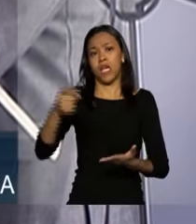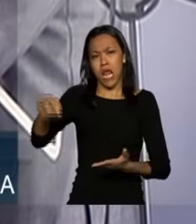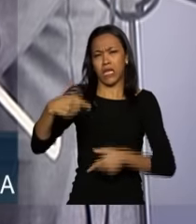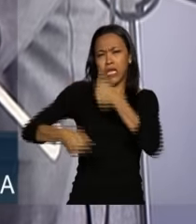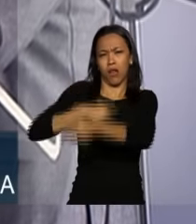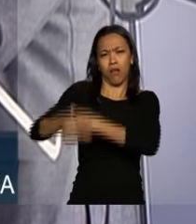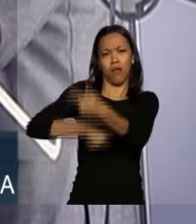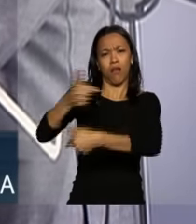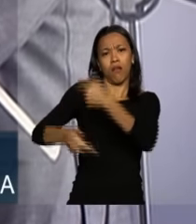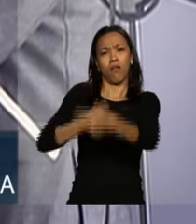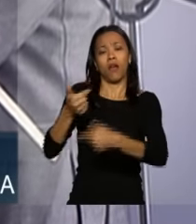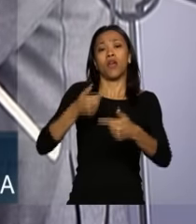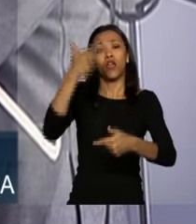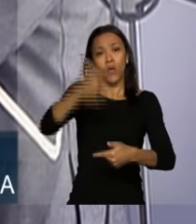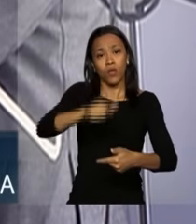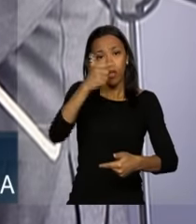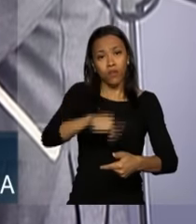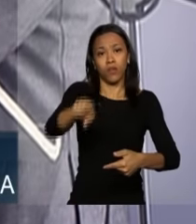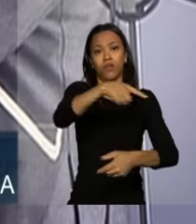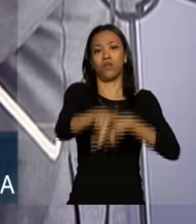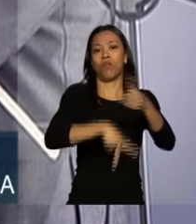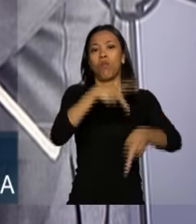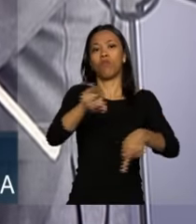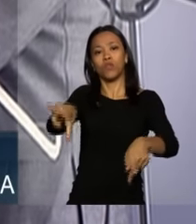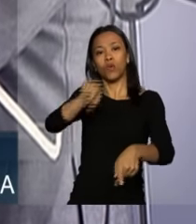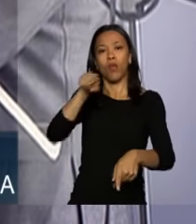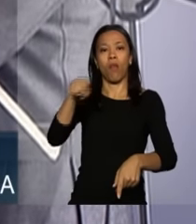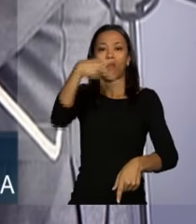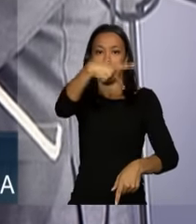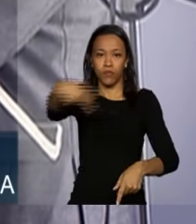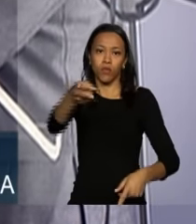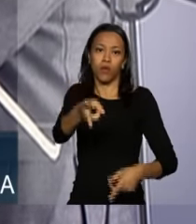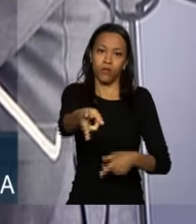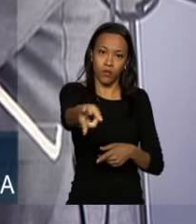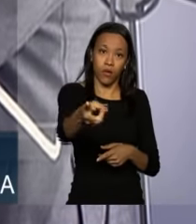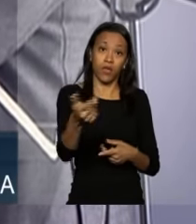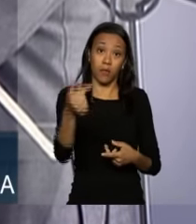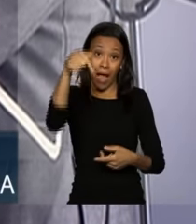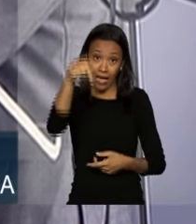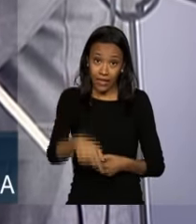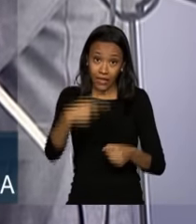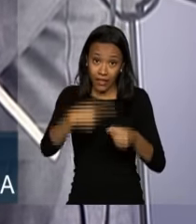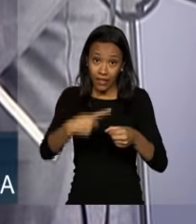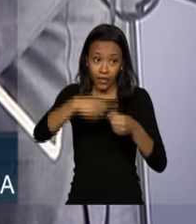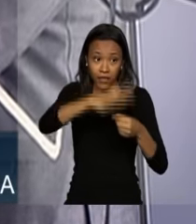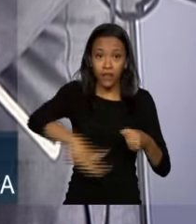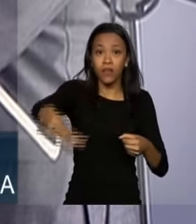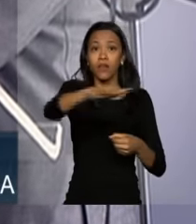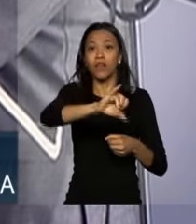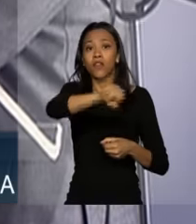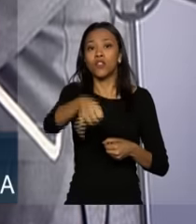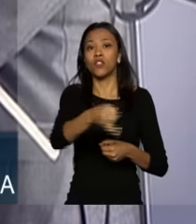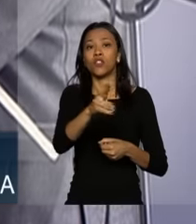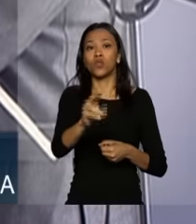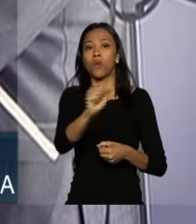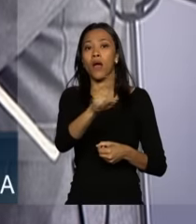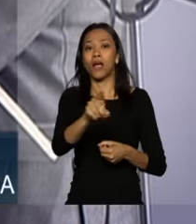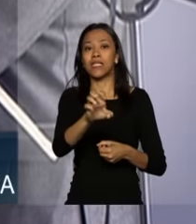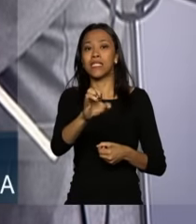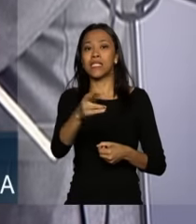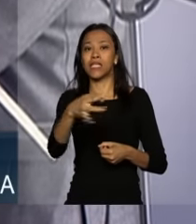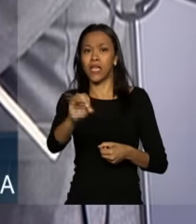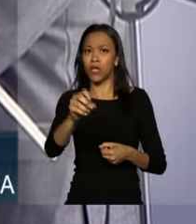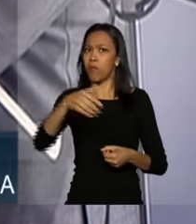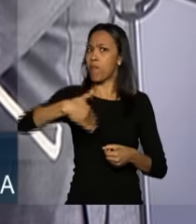mandato. Aqui em Juazeiro, a presidente Dilma obteve a maior votação entre as 10 cidades da